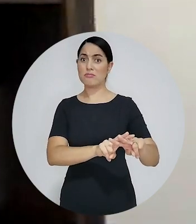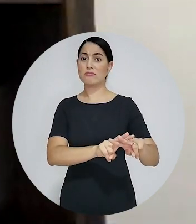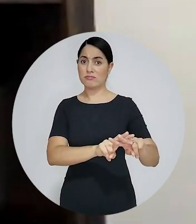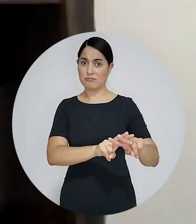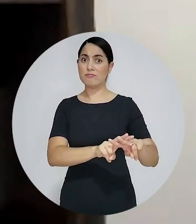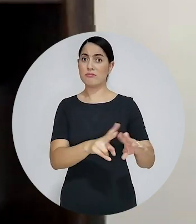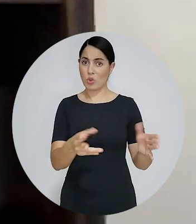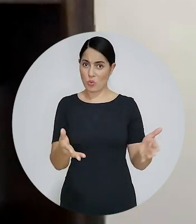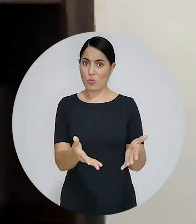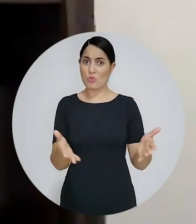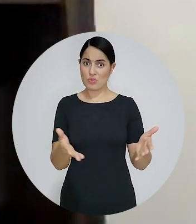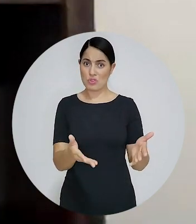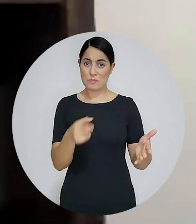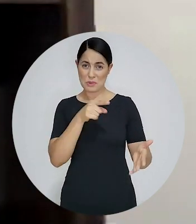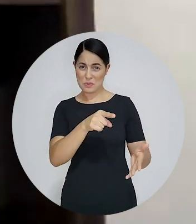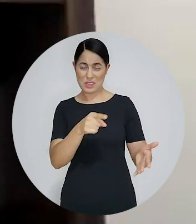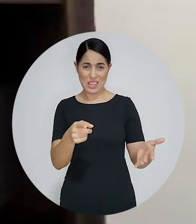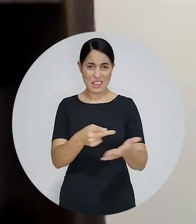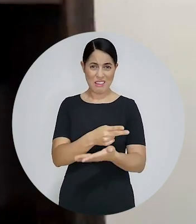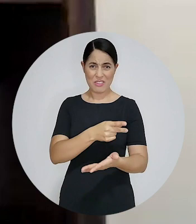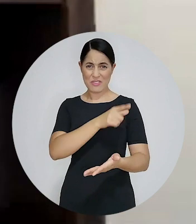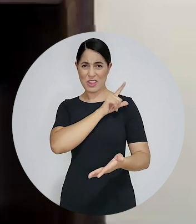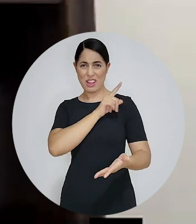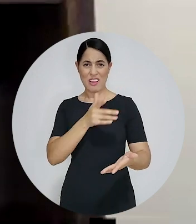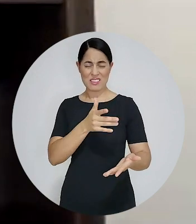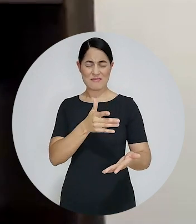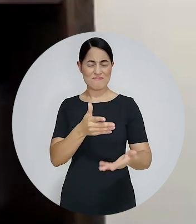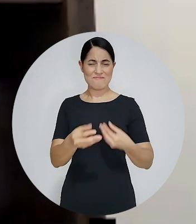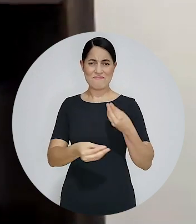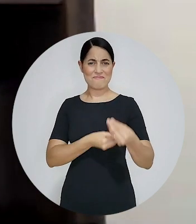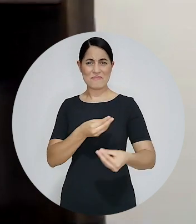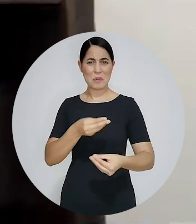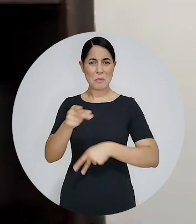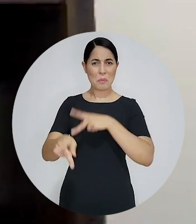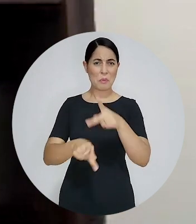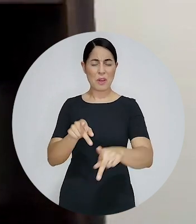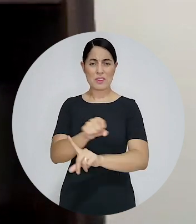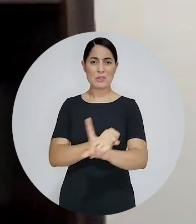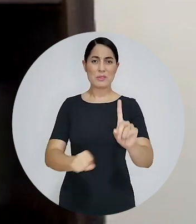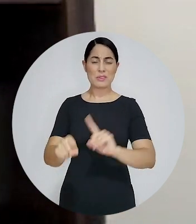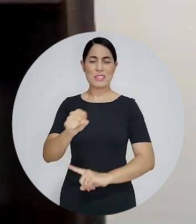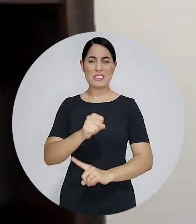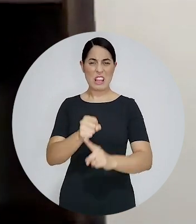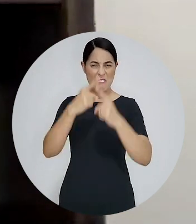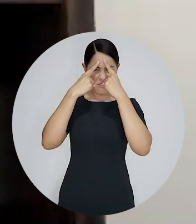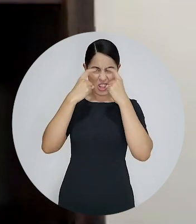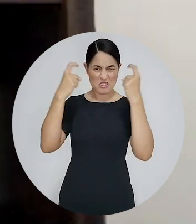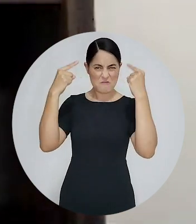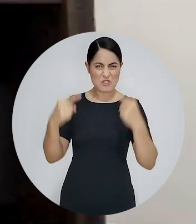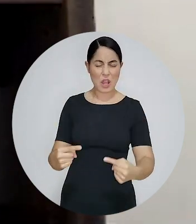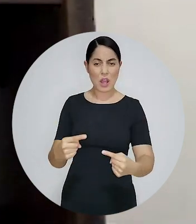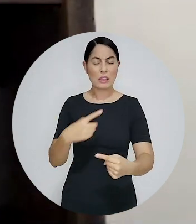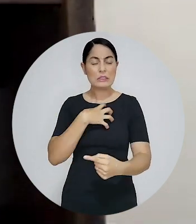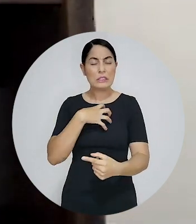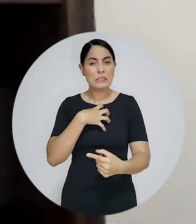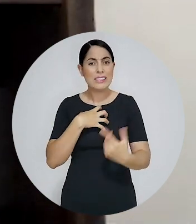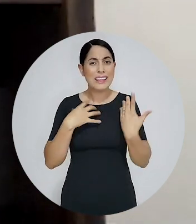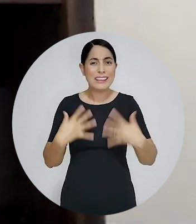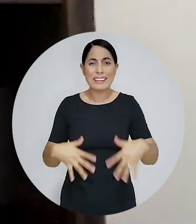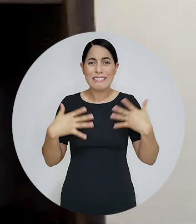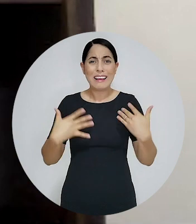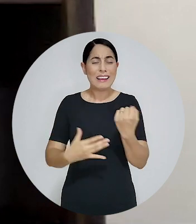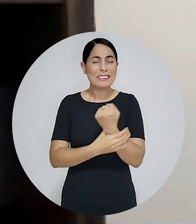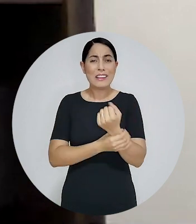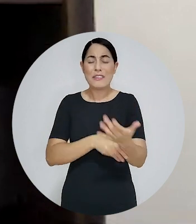foi decretada, ela agride a sociedade, coloca a sociedade em desespero, coloca a sociedade